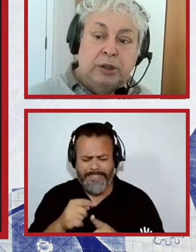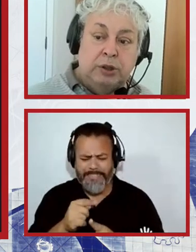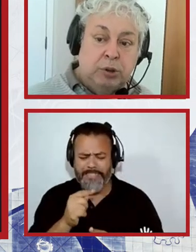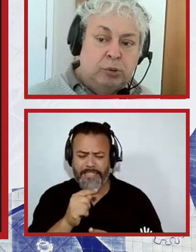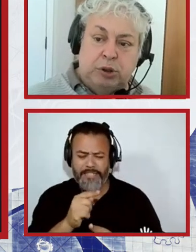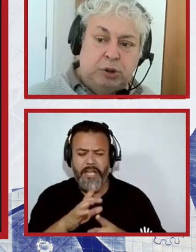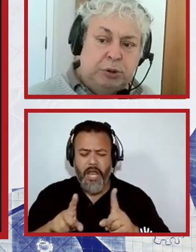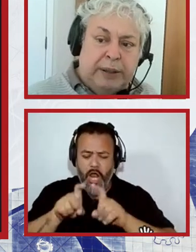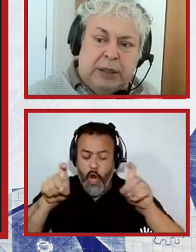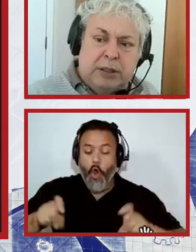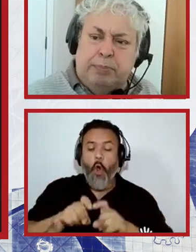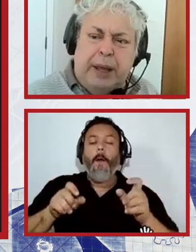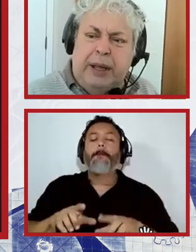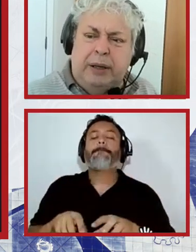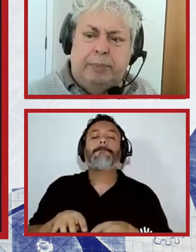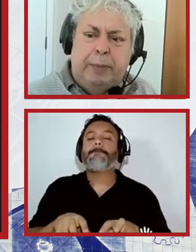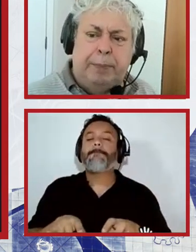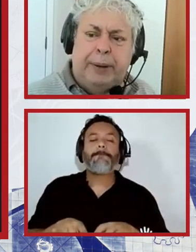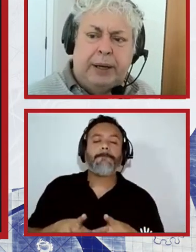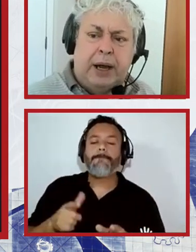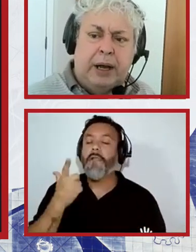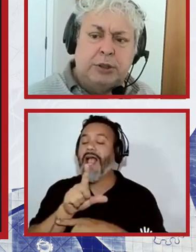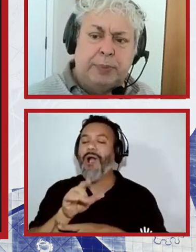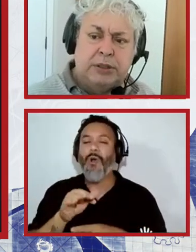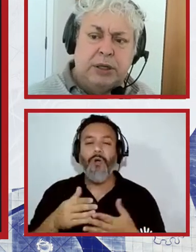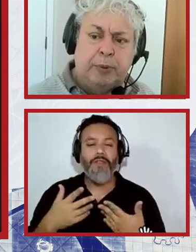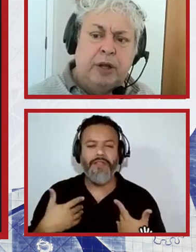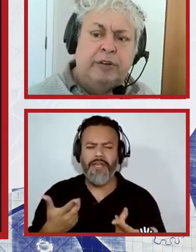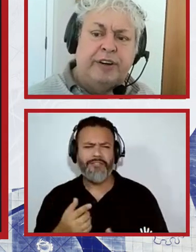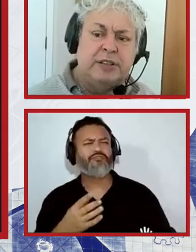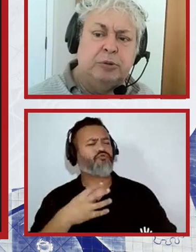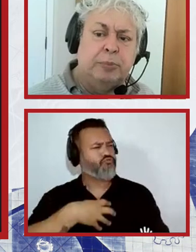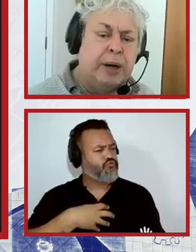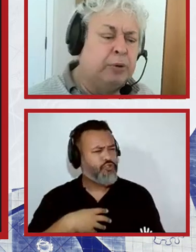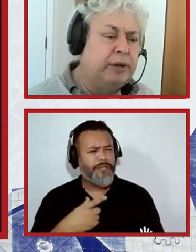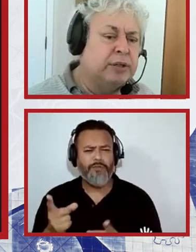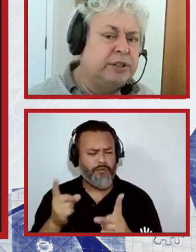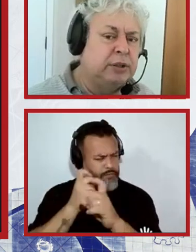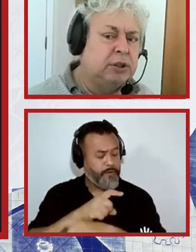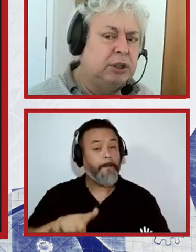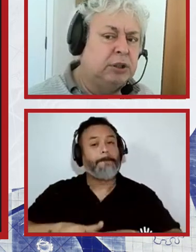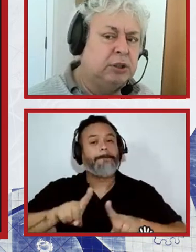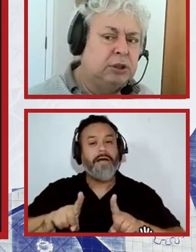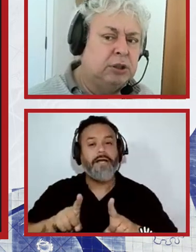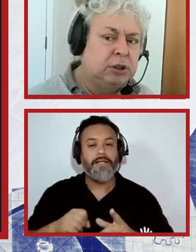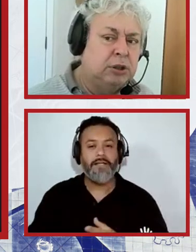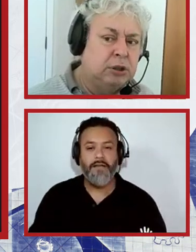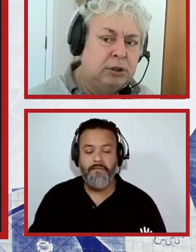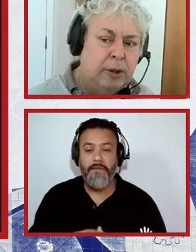computador de maneiras bem, bem precárias, por exemplo, fazendo um barulhinho assim,